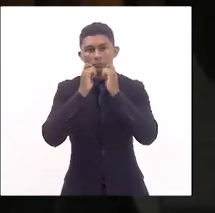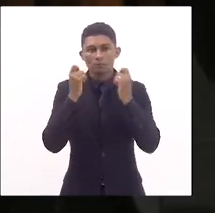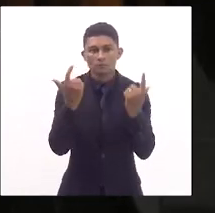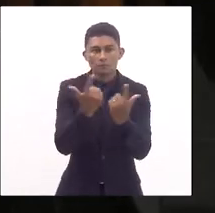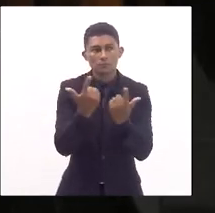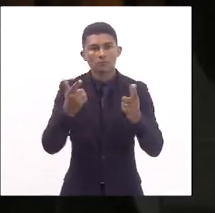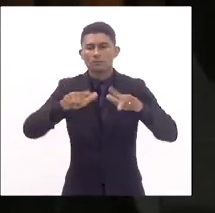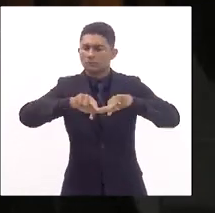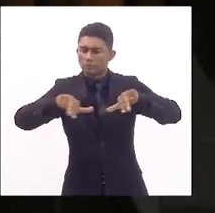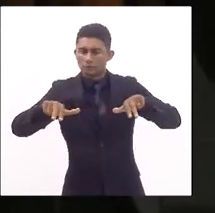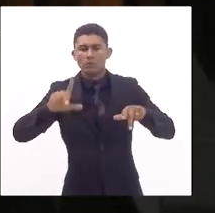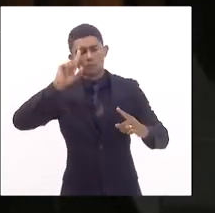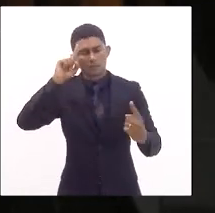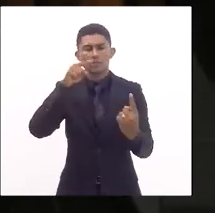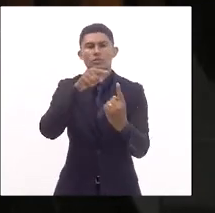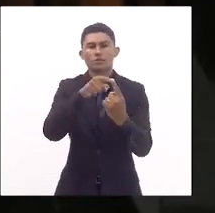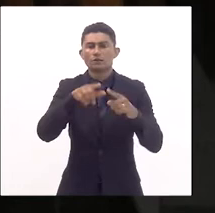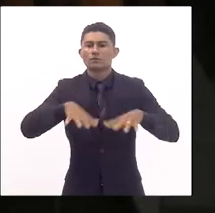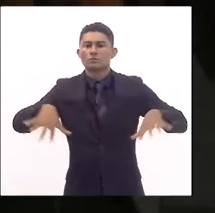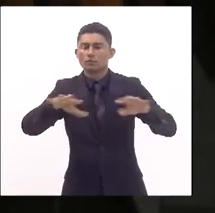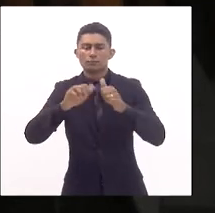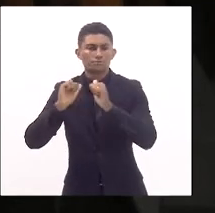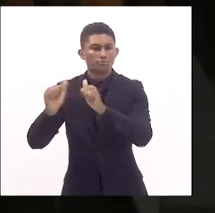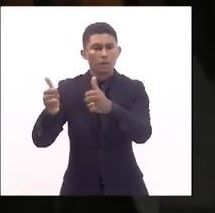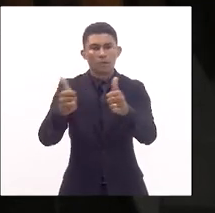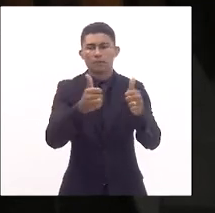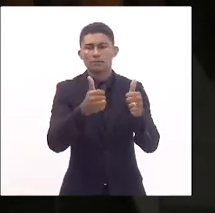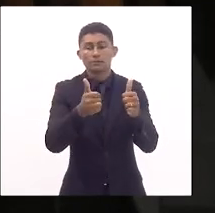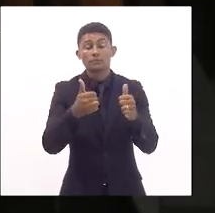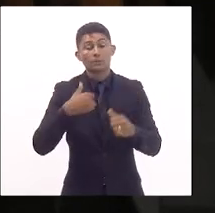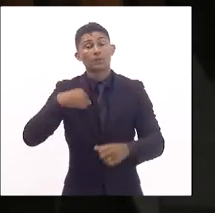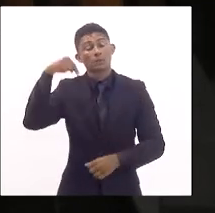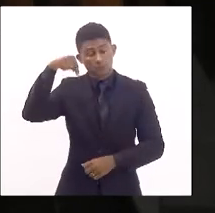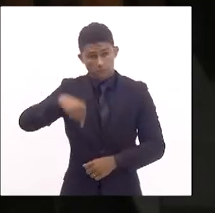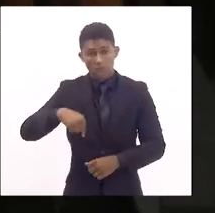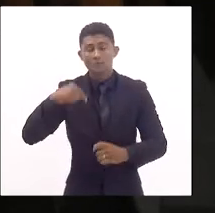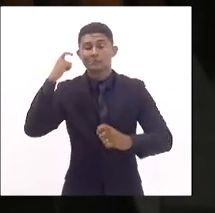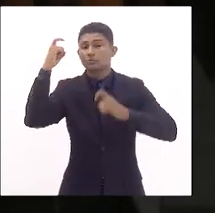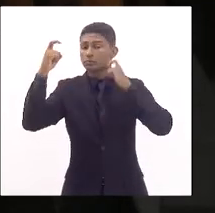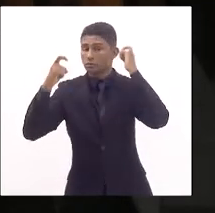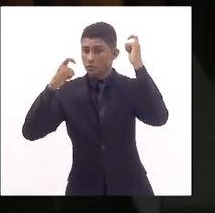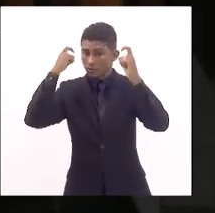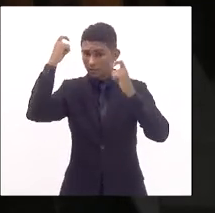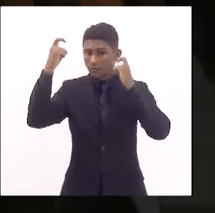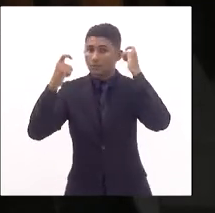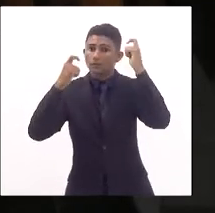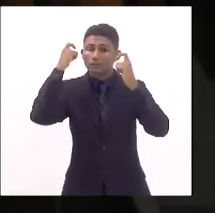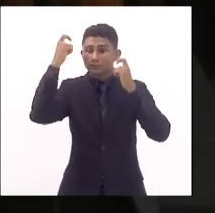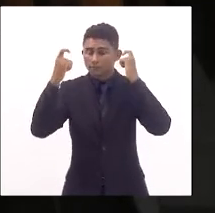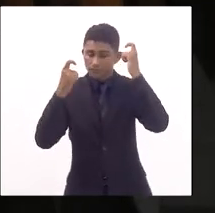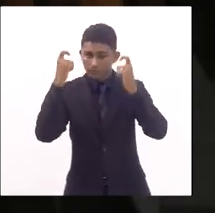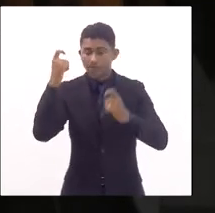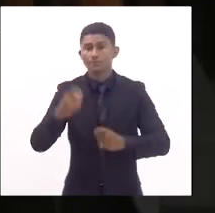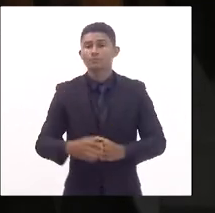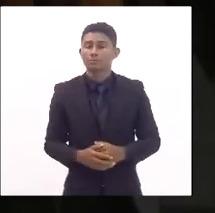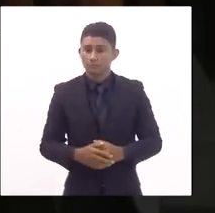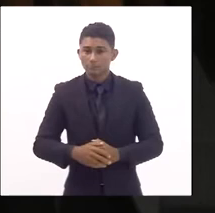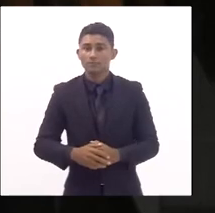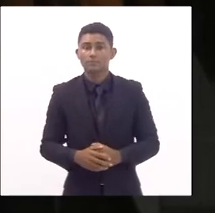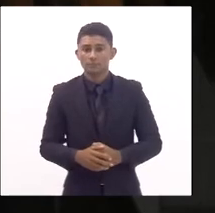aqui só acionar presidência e já terminando preocupada com o que é a essência